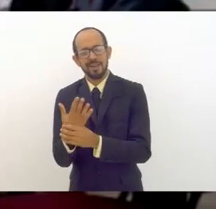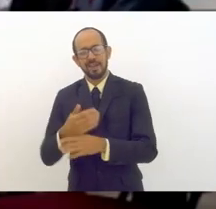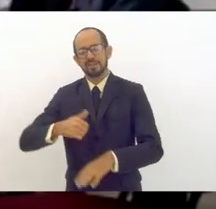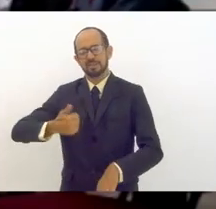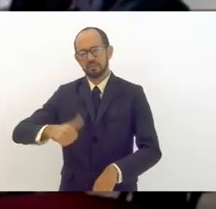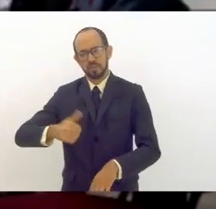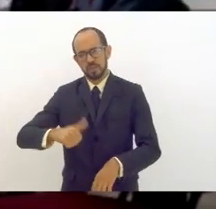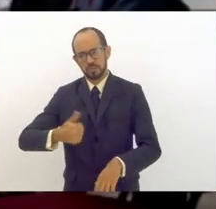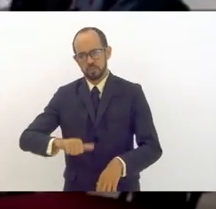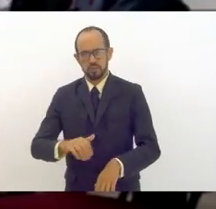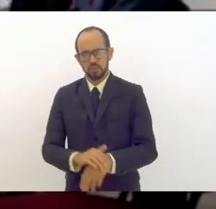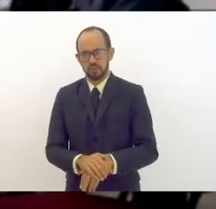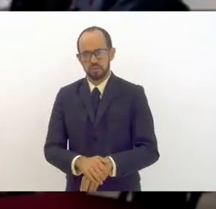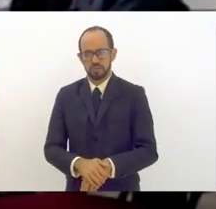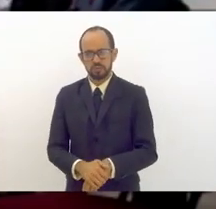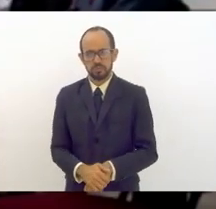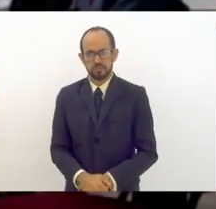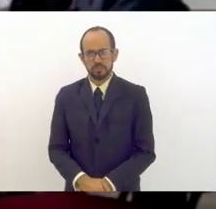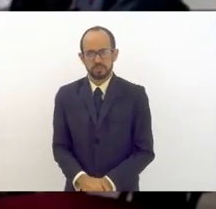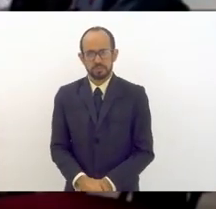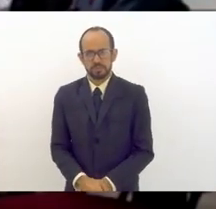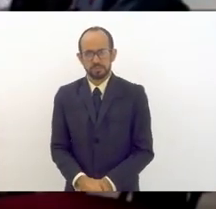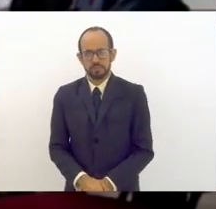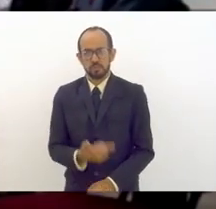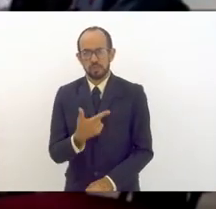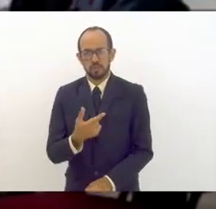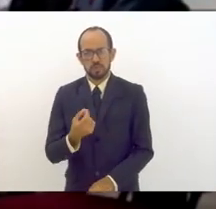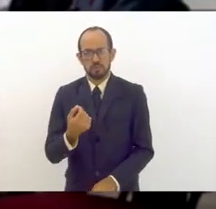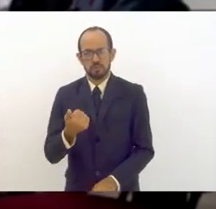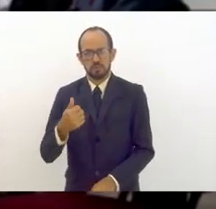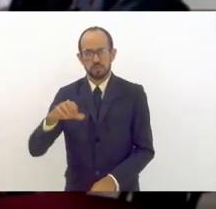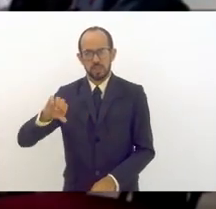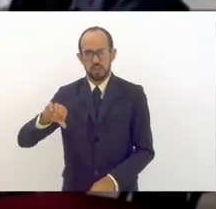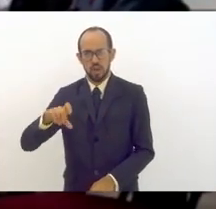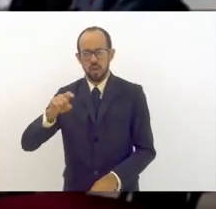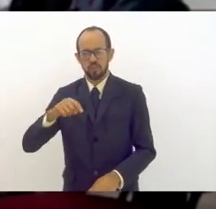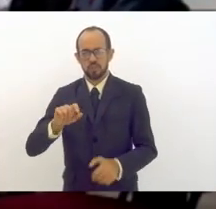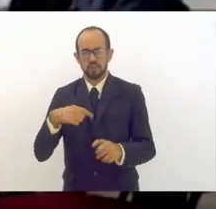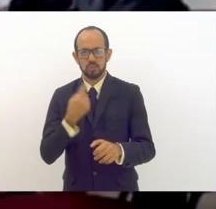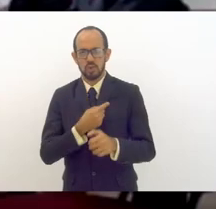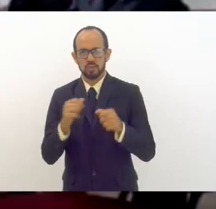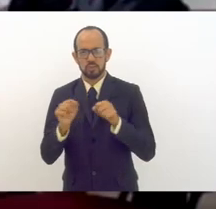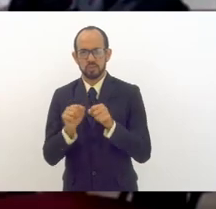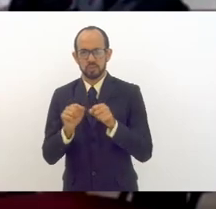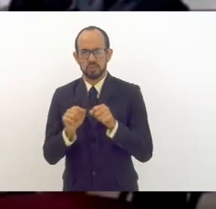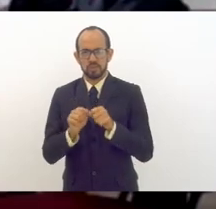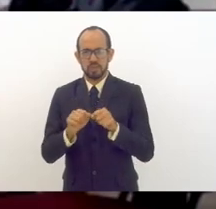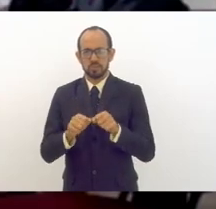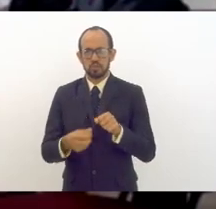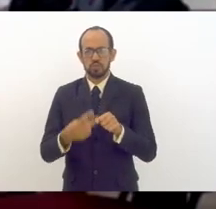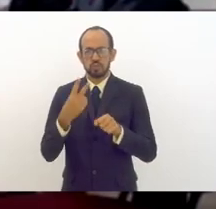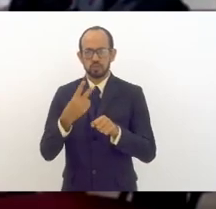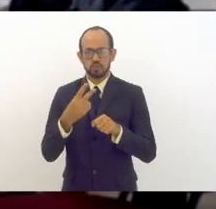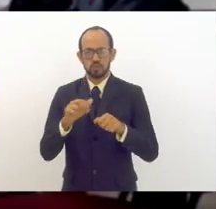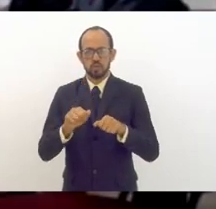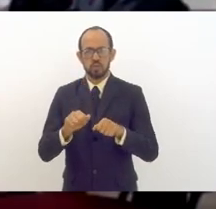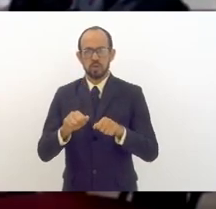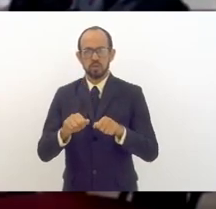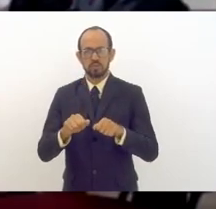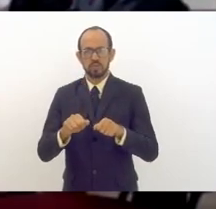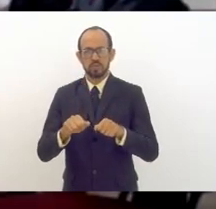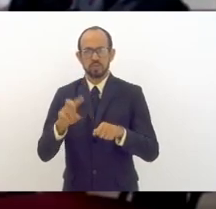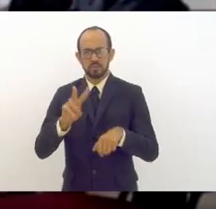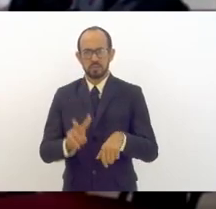vem desde então nos ajudando. Em 2019, nós realizamos 2 edições da Conhecer. Nós tínhamos